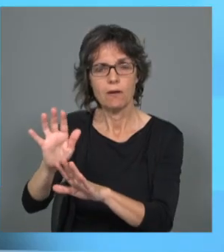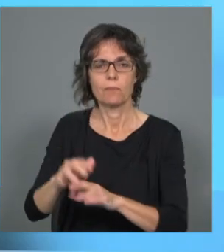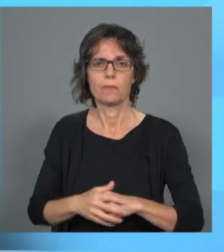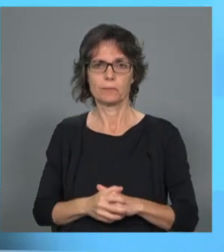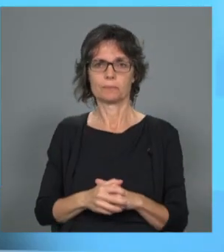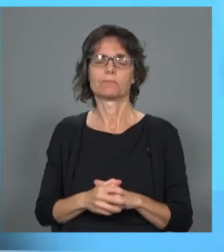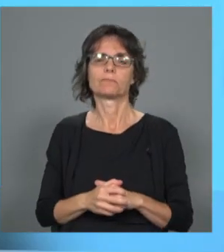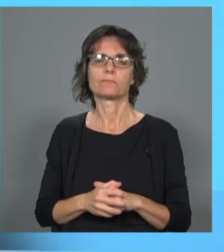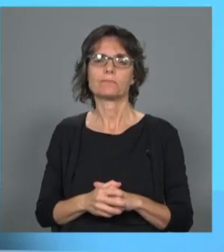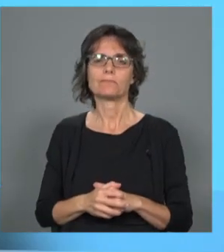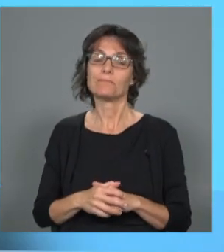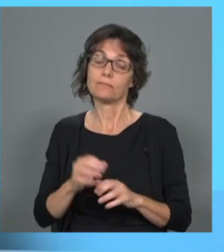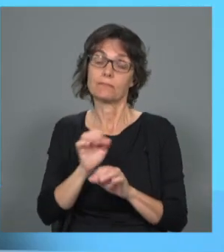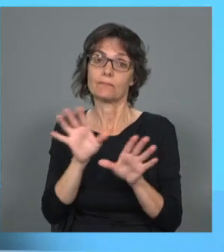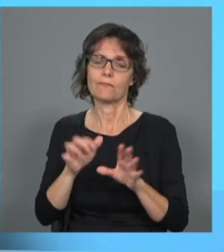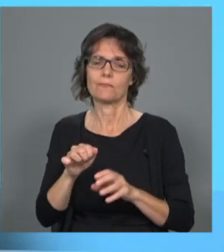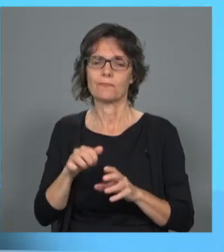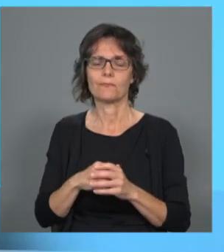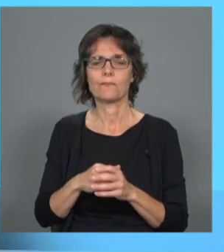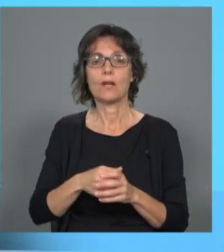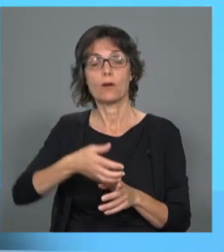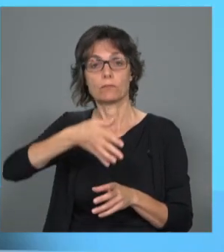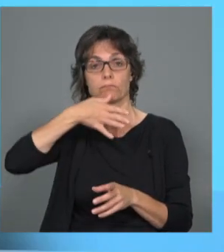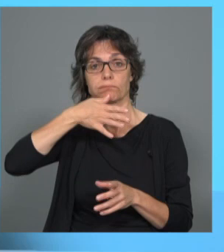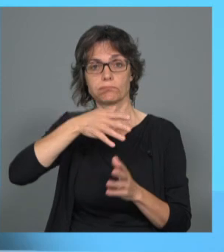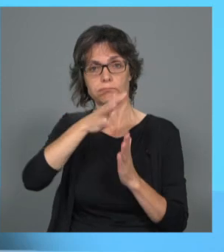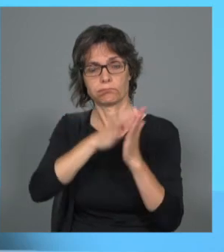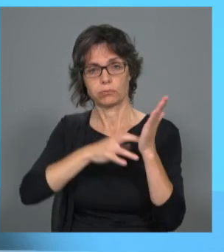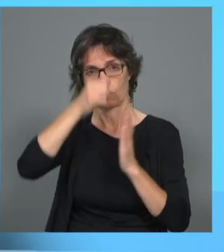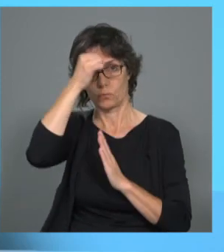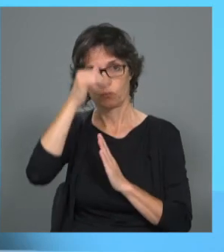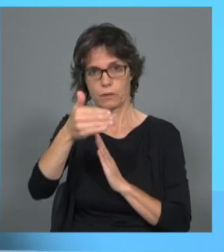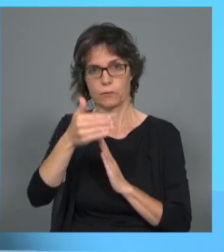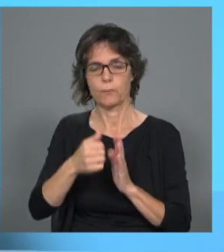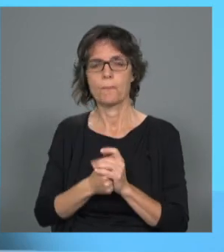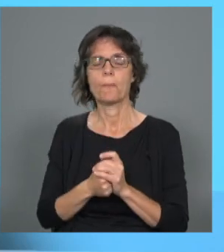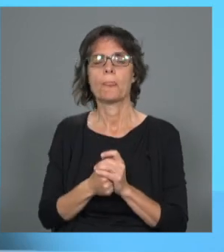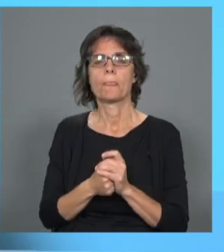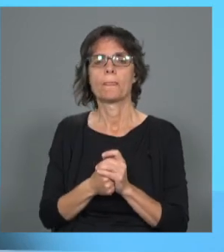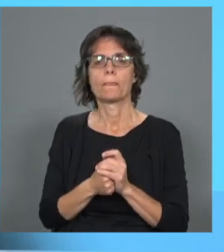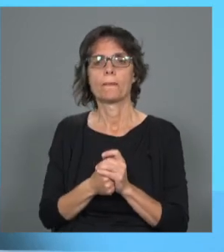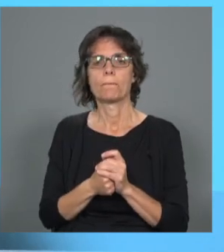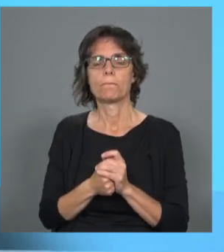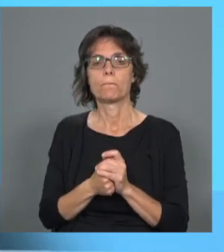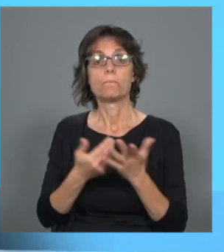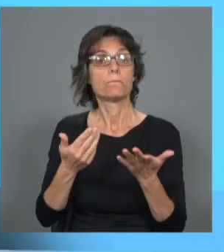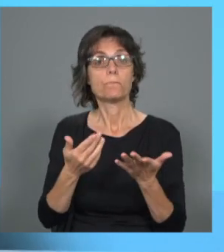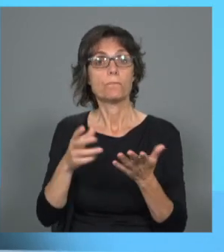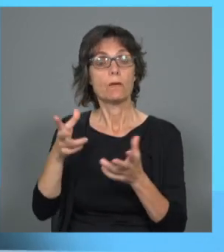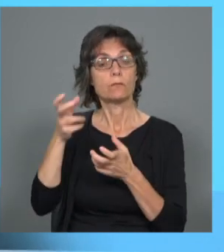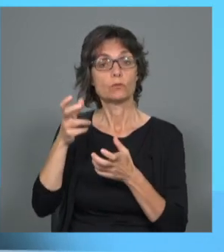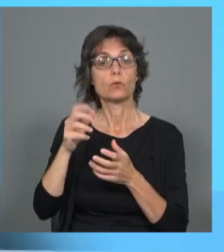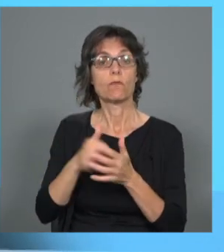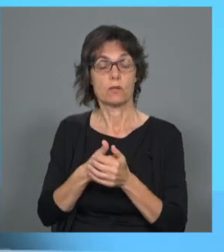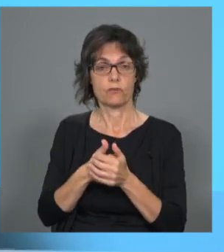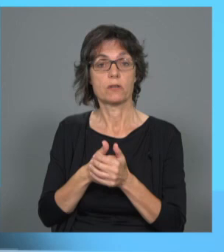vamos avançar para a proposta da liturgia, agora, desta solenidade da Ascensão do Senhor, e vamos ficar, para já, escutando